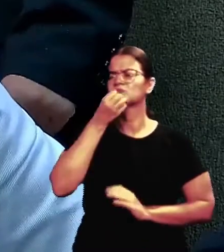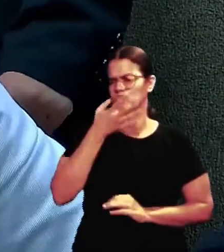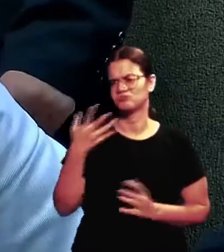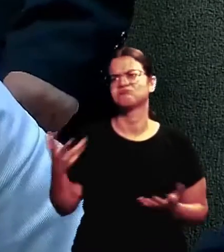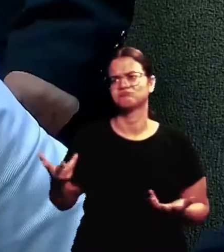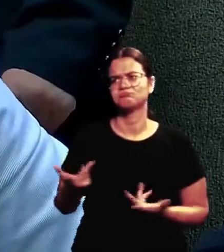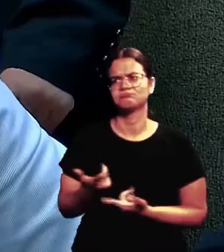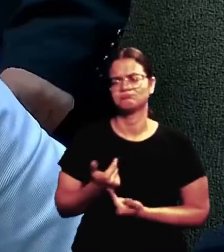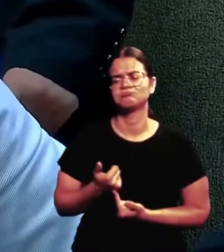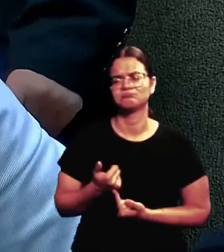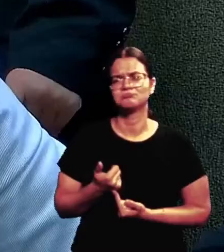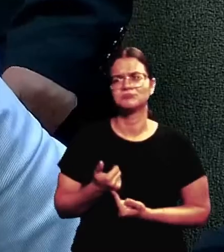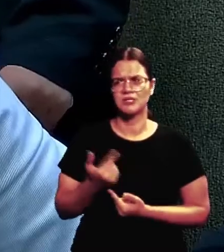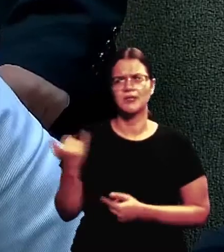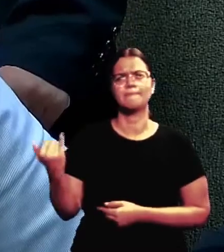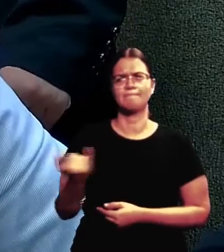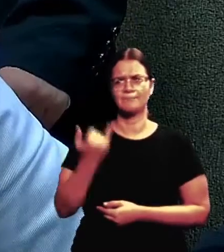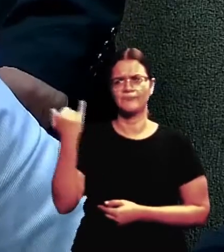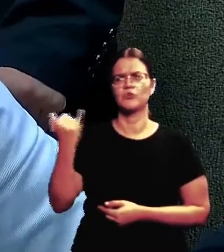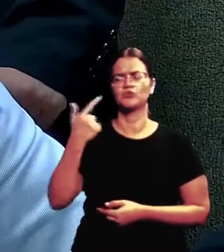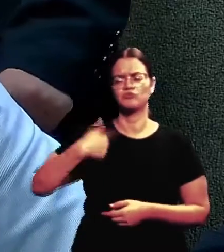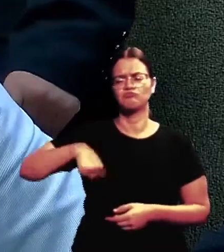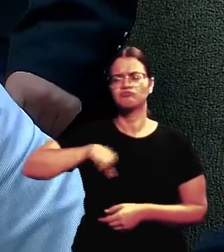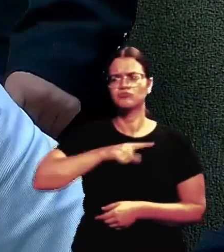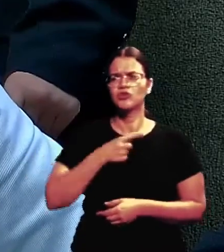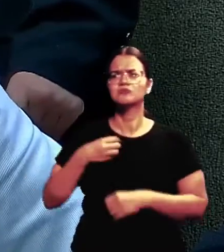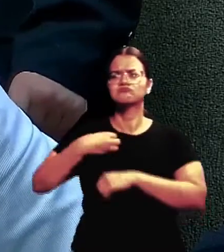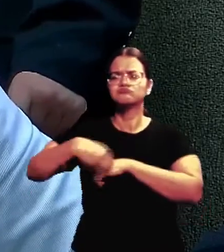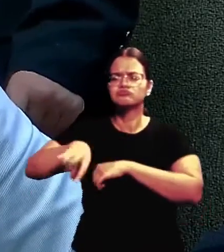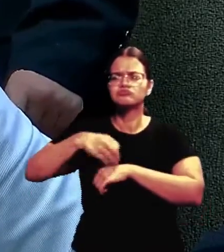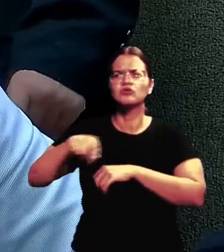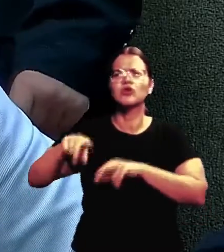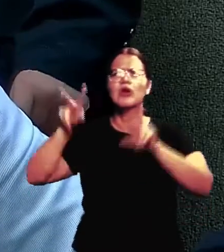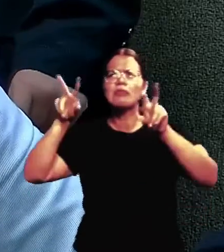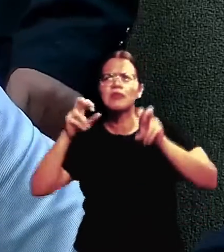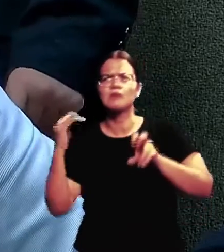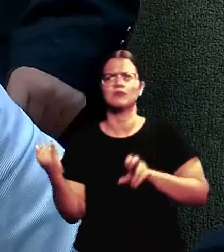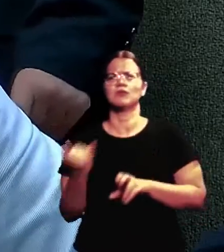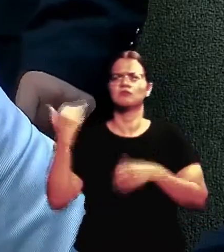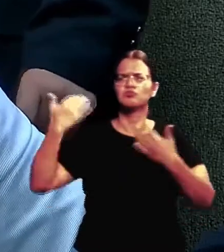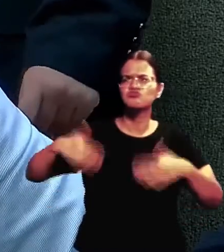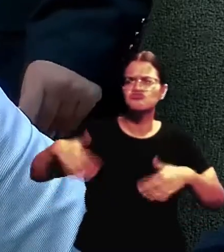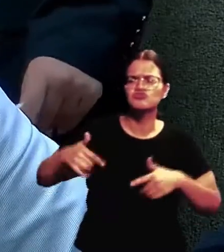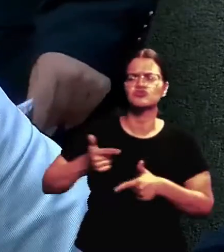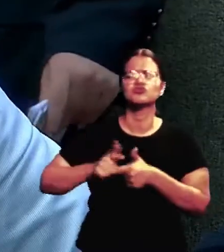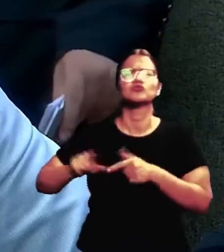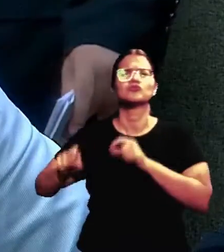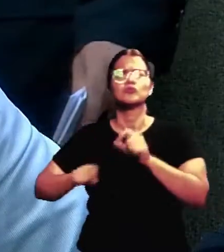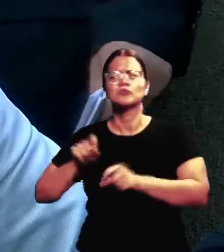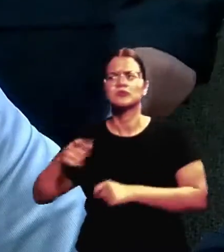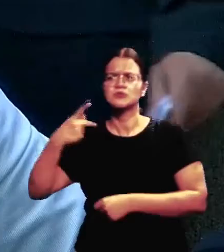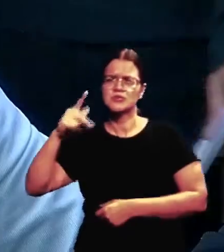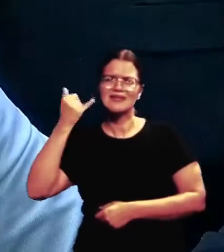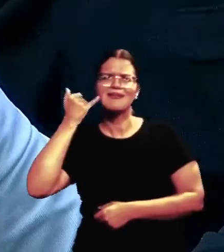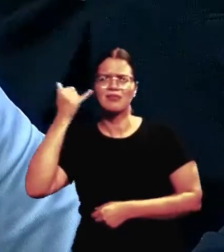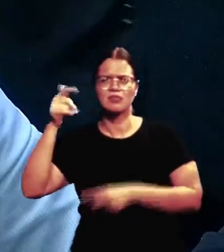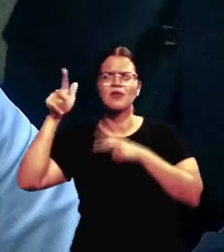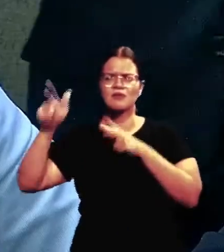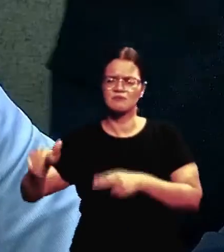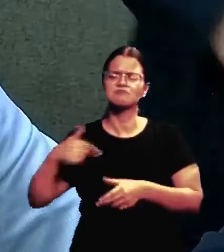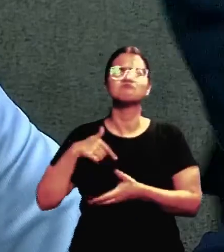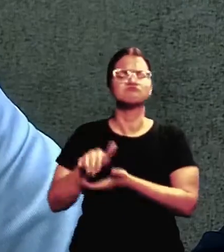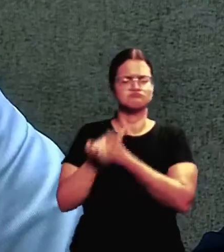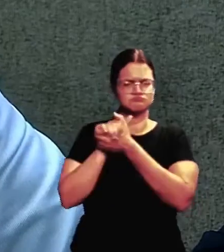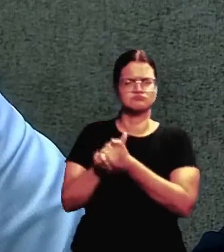sua parte, é muito importante a gente trazer para essa casa temas relevantes, como a sua ideia. Eu